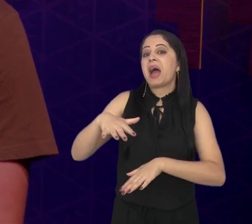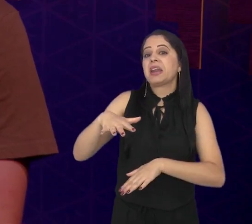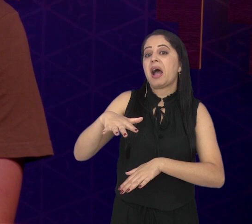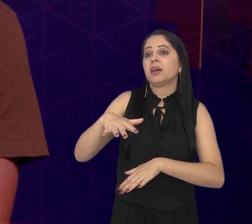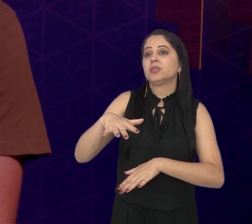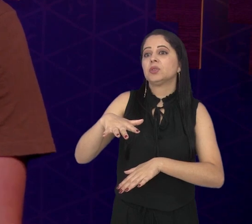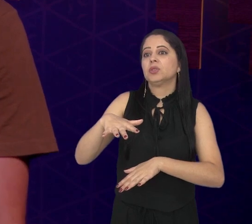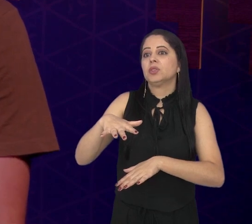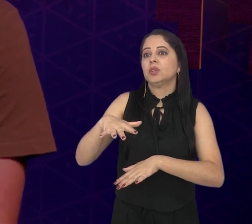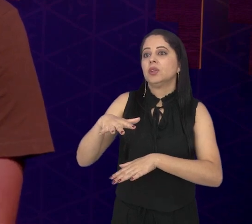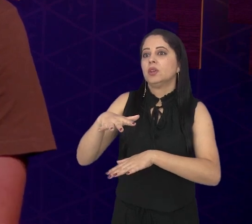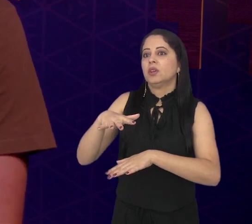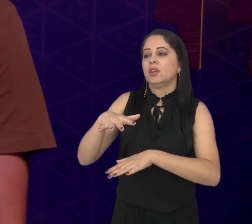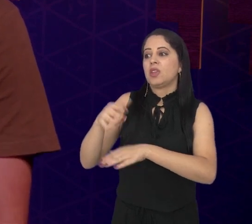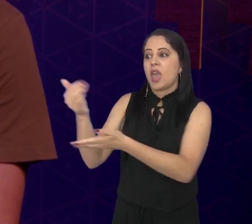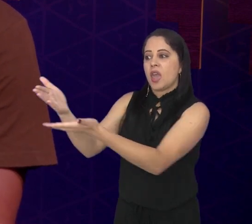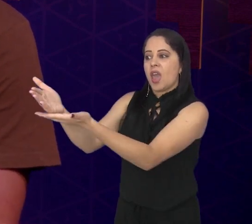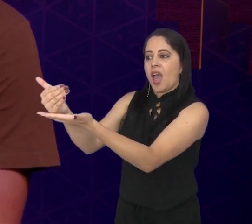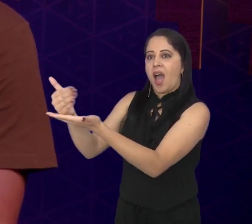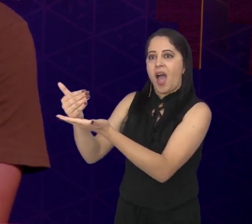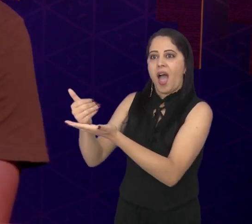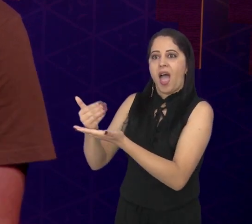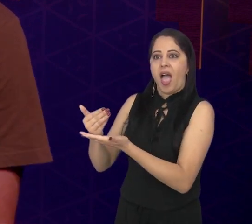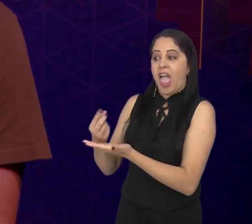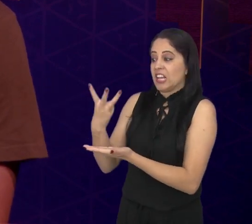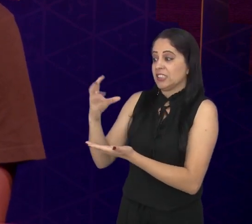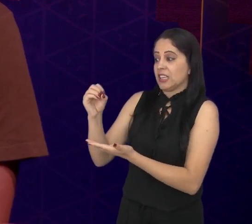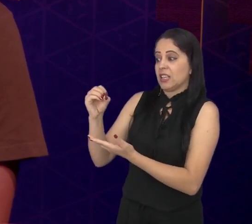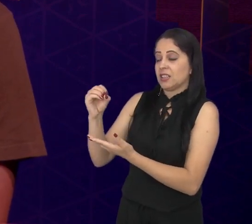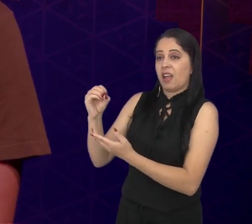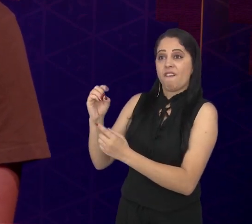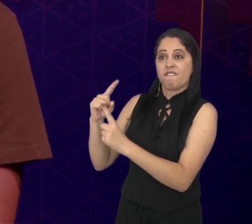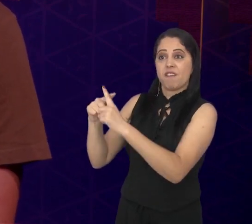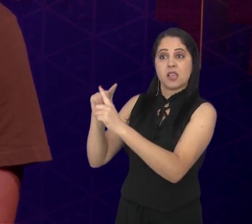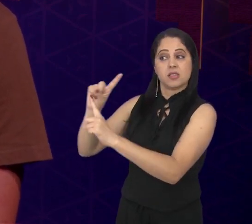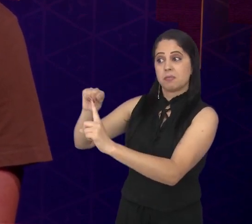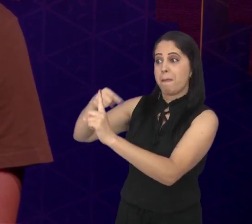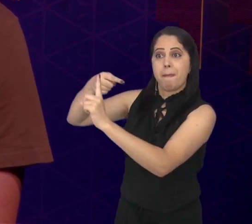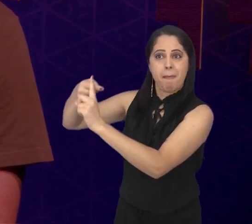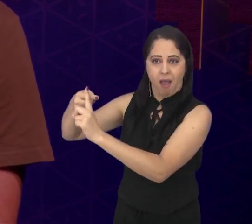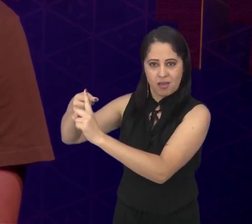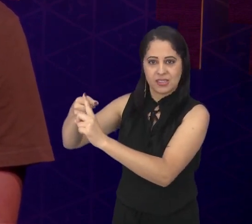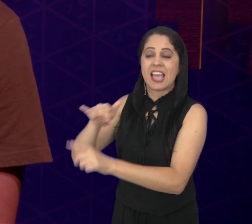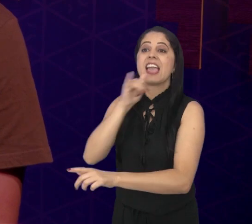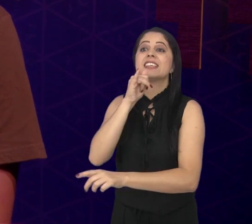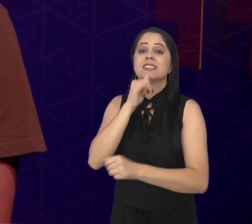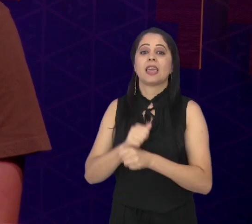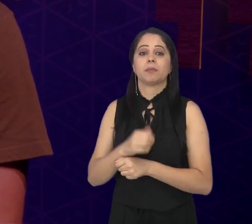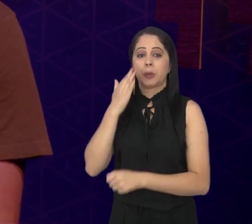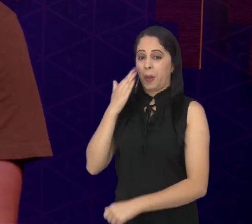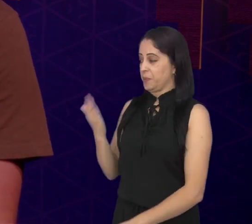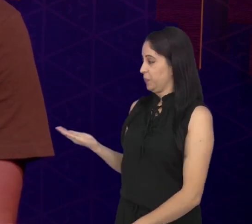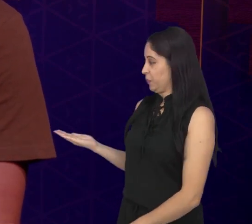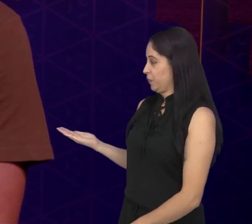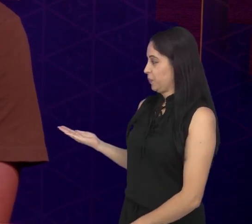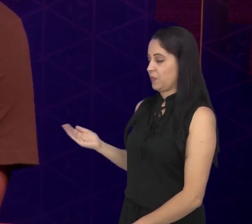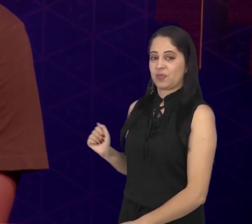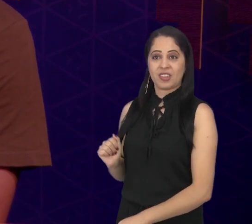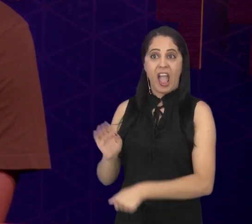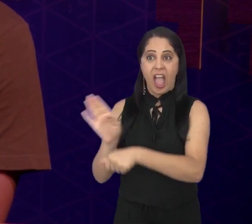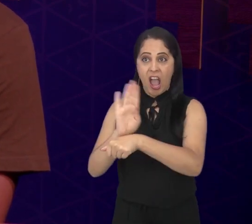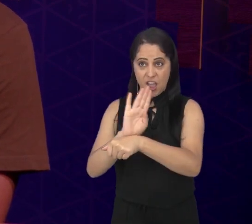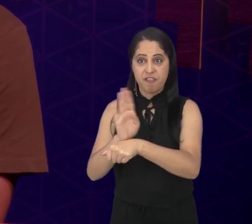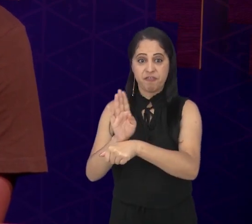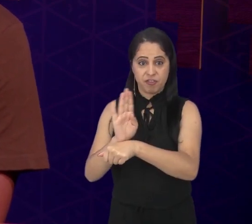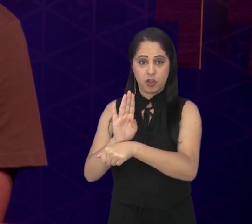que recebem, assim, 30 vezes o que gastou para produzir. Uhum. Né? E é um exemplo disso,